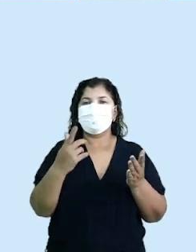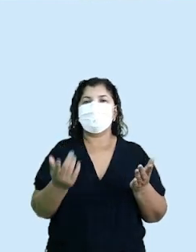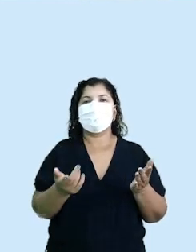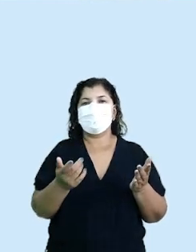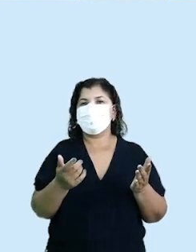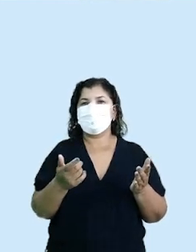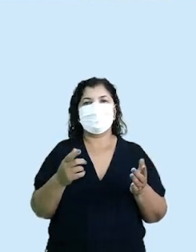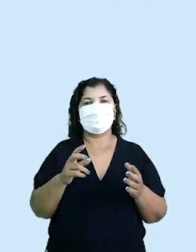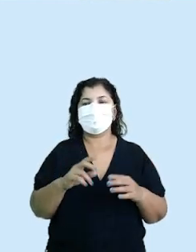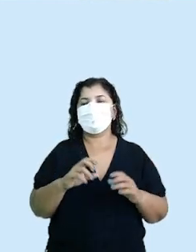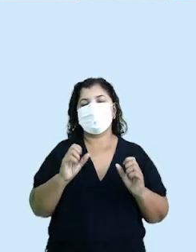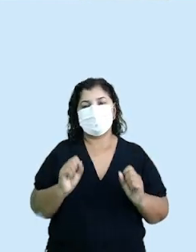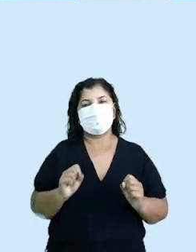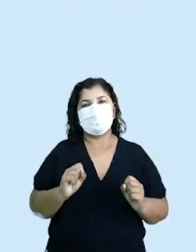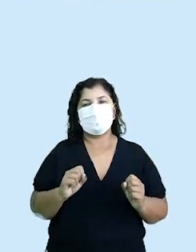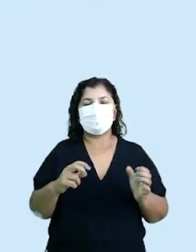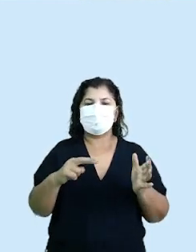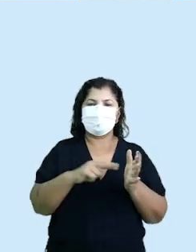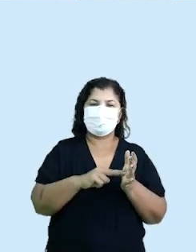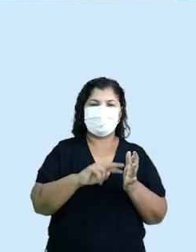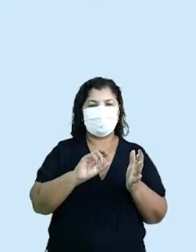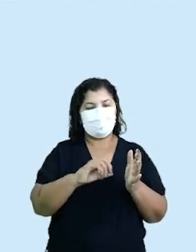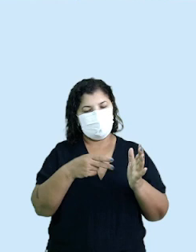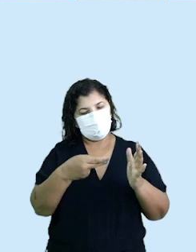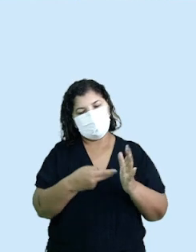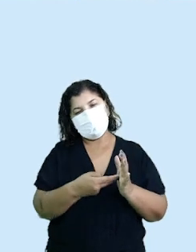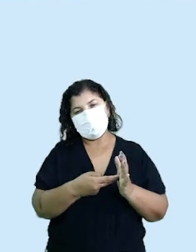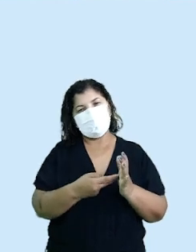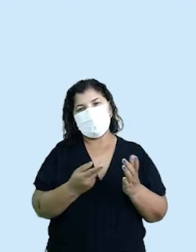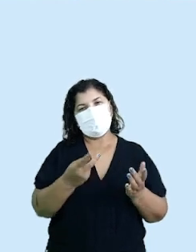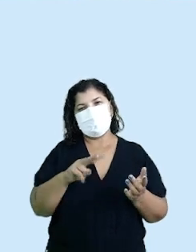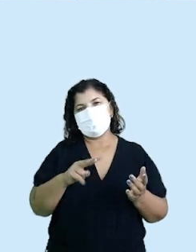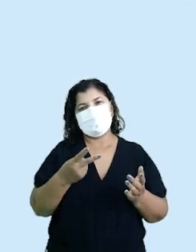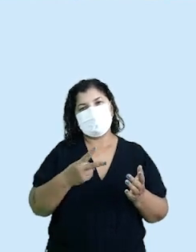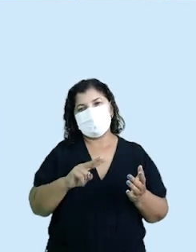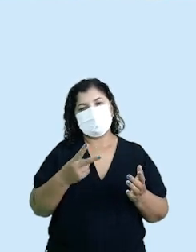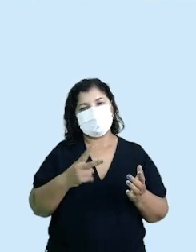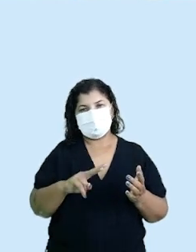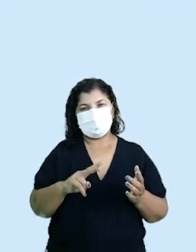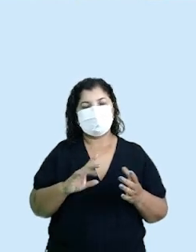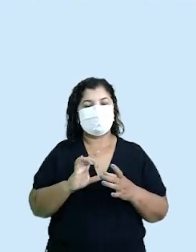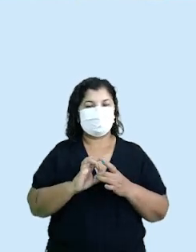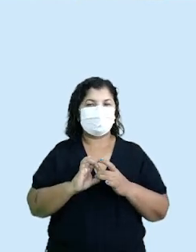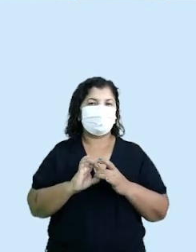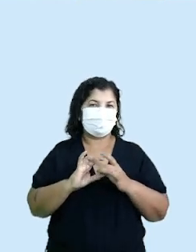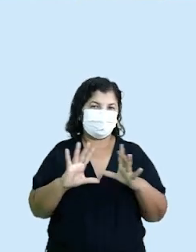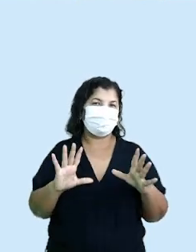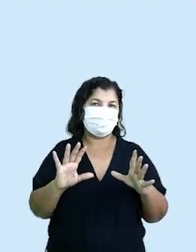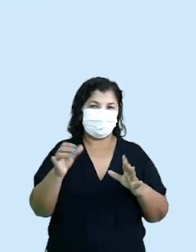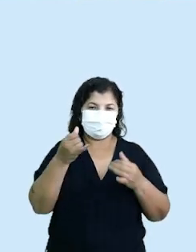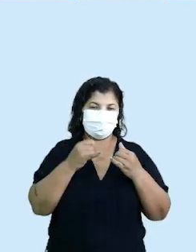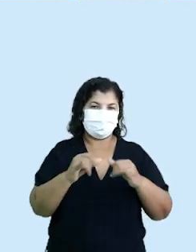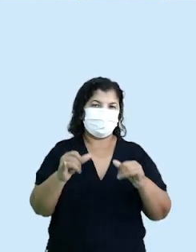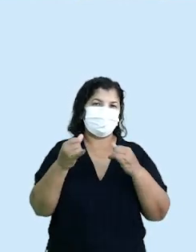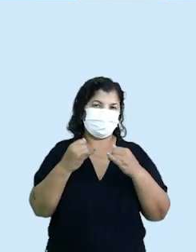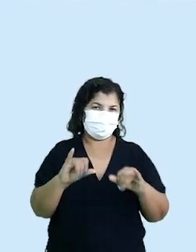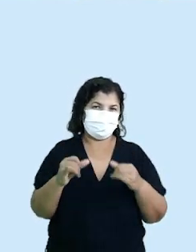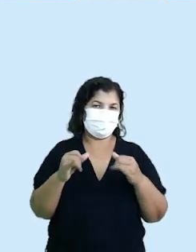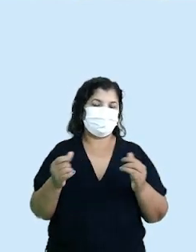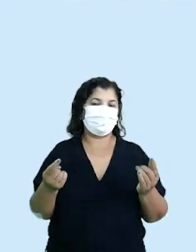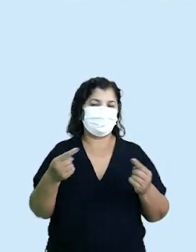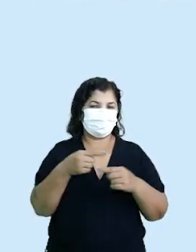menor diferença colocar a tomada de um lado ou de outro, porque a eletricidade vai estar o tempo todo indo e